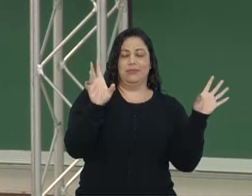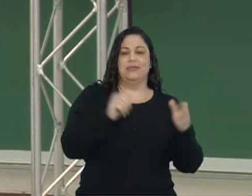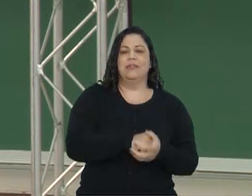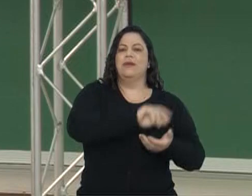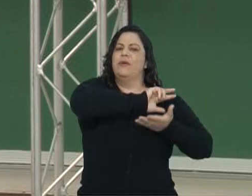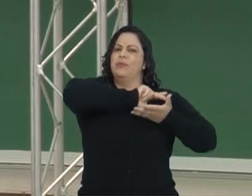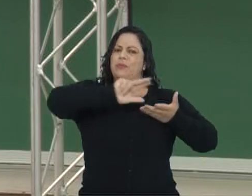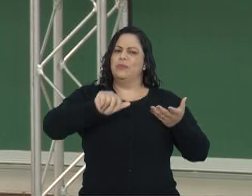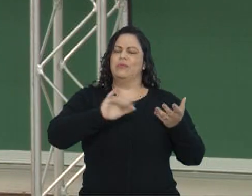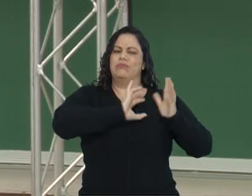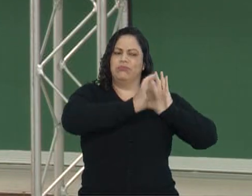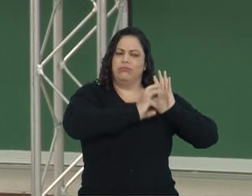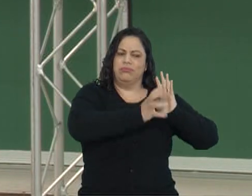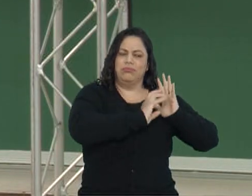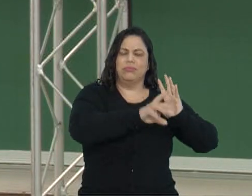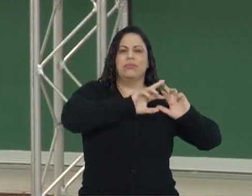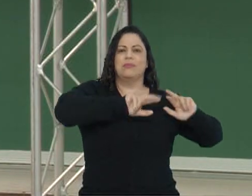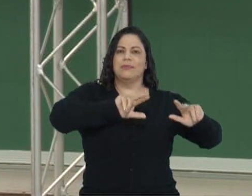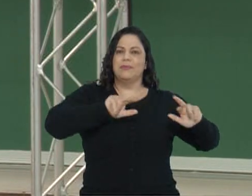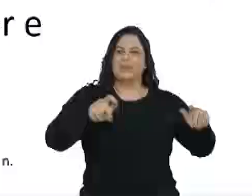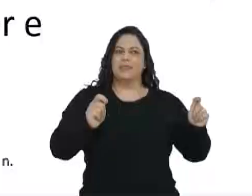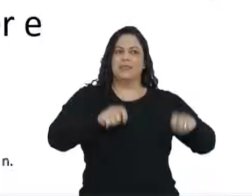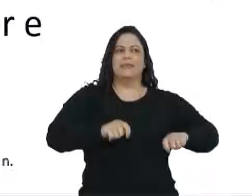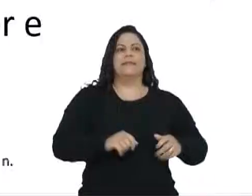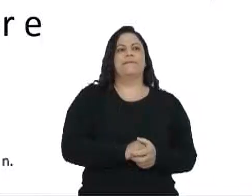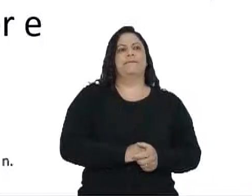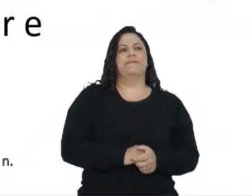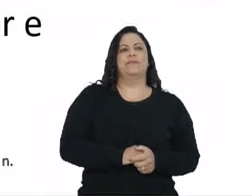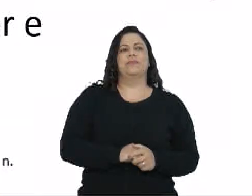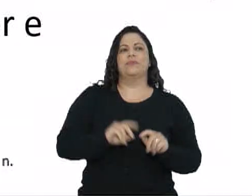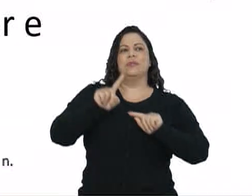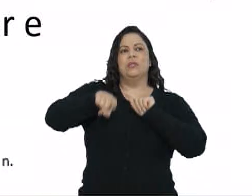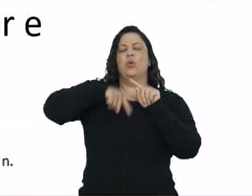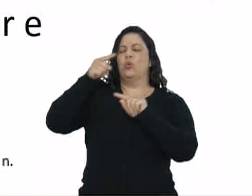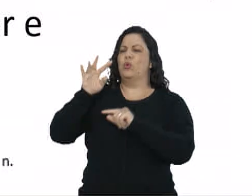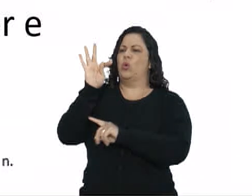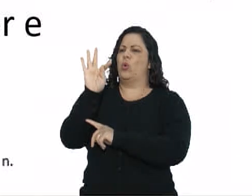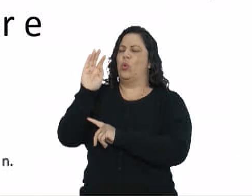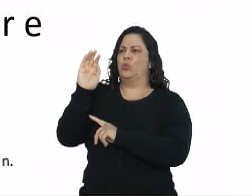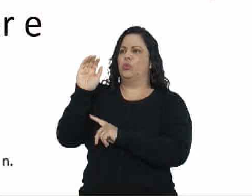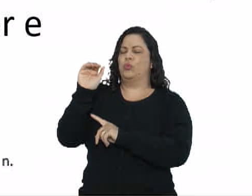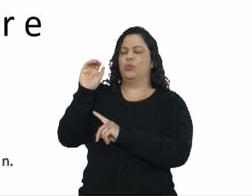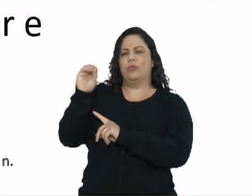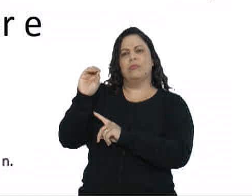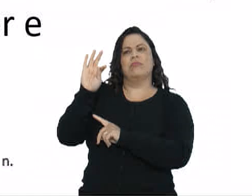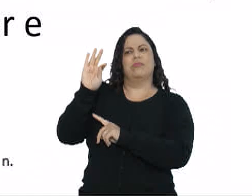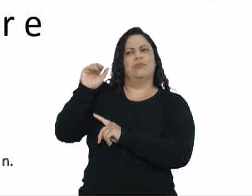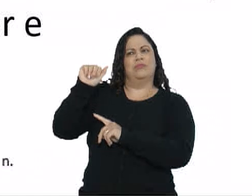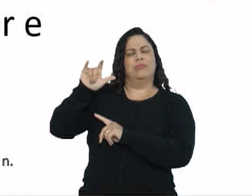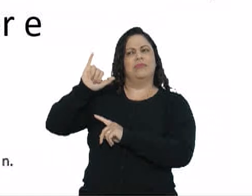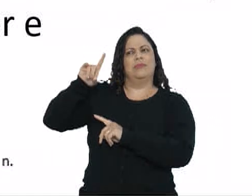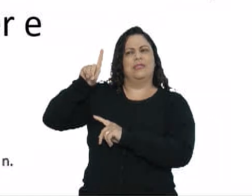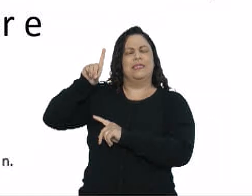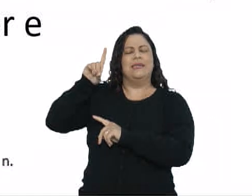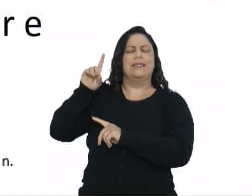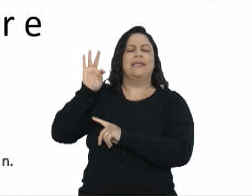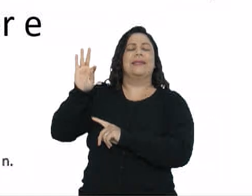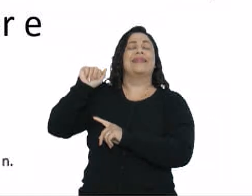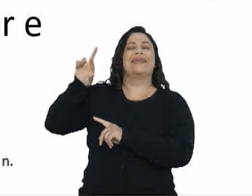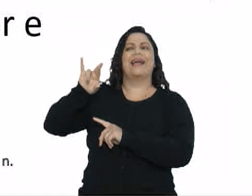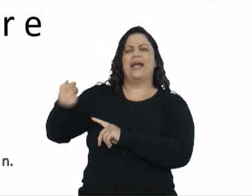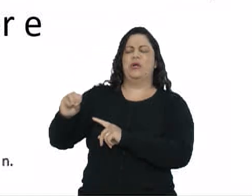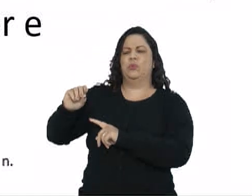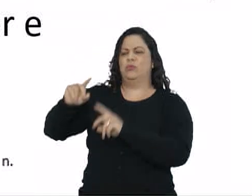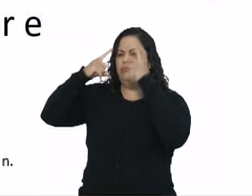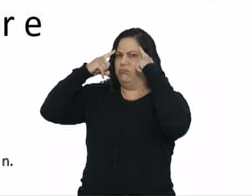onde há vários partidos. O Estado totalitário é o sistema no qual prevalecem a violência extremada, o